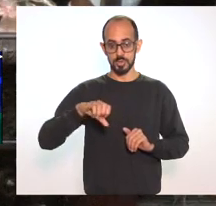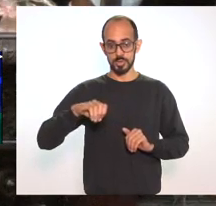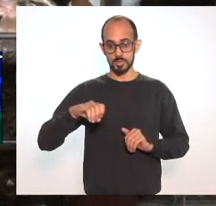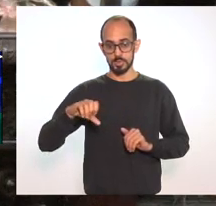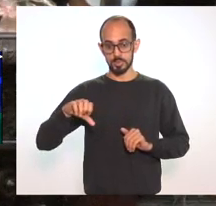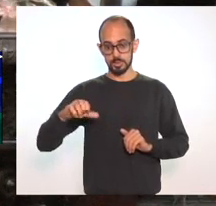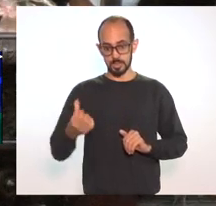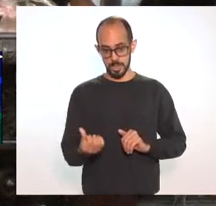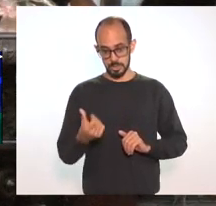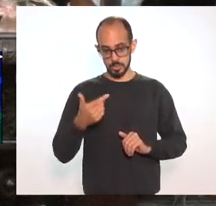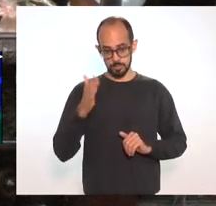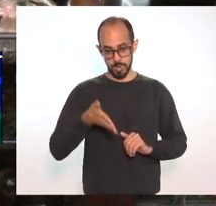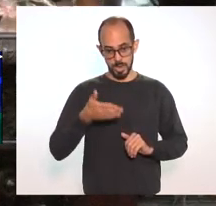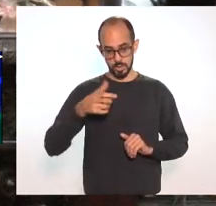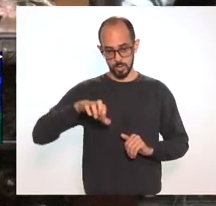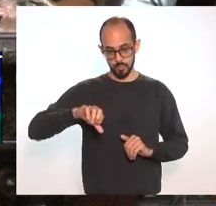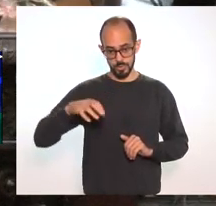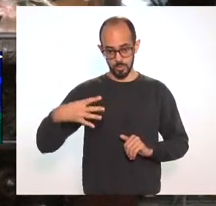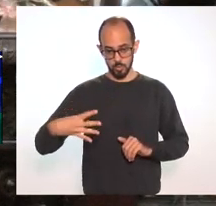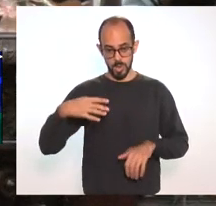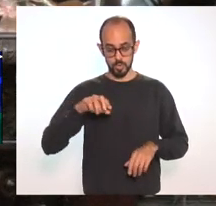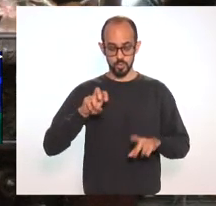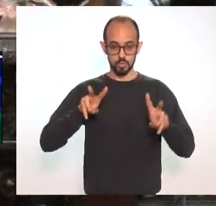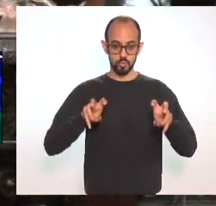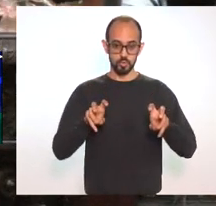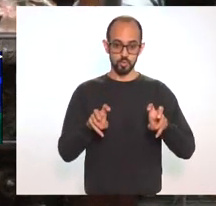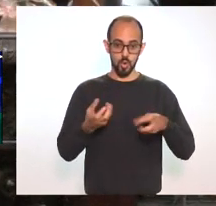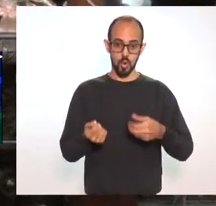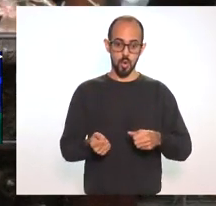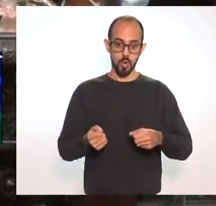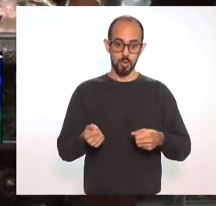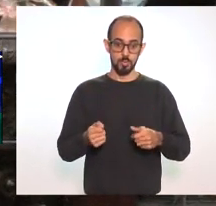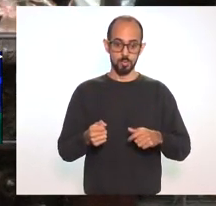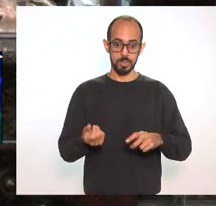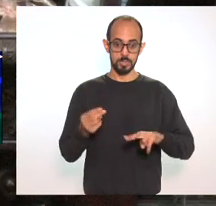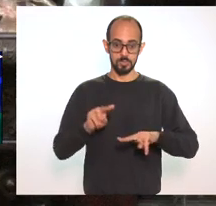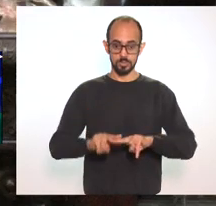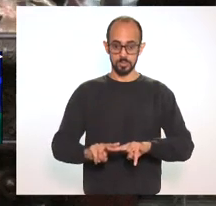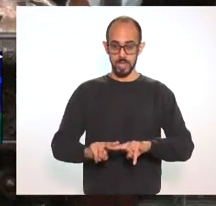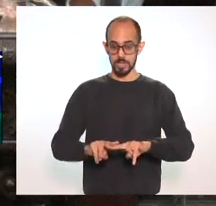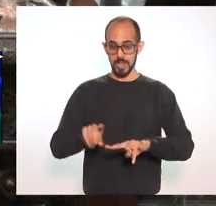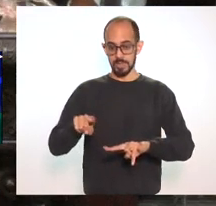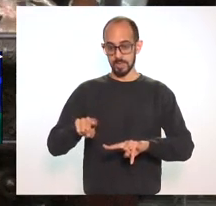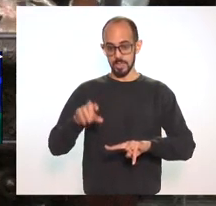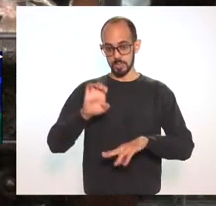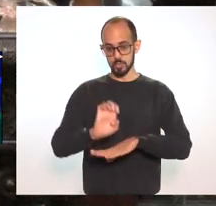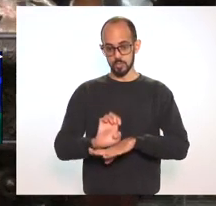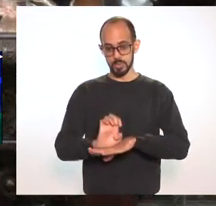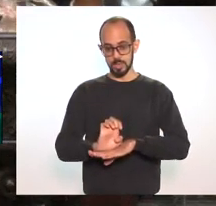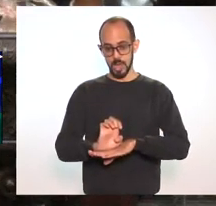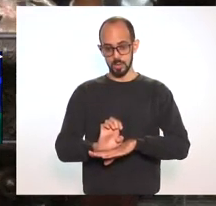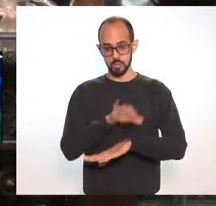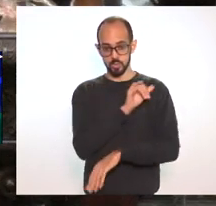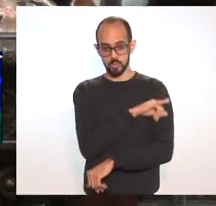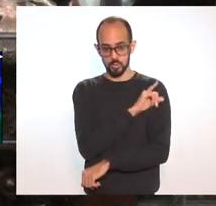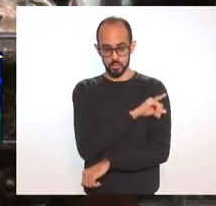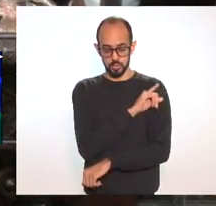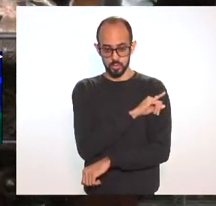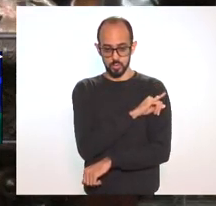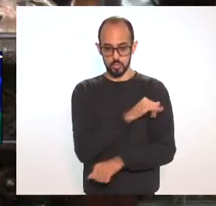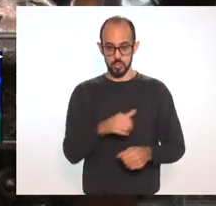de 1994, sobre a implantação do sistema no sistema penitenciário no âmbito do Estado do Rio de Janeiro. Pendendo de pareceres das